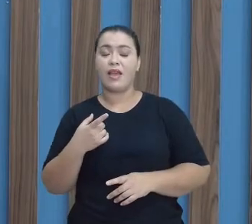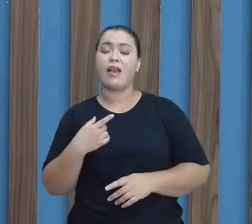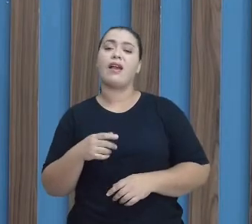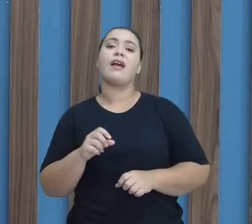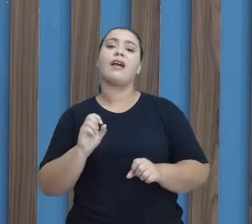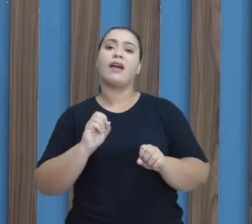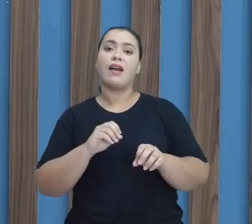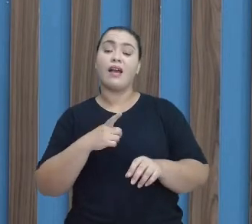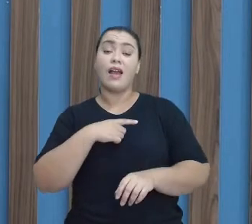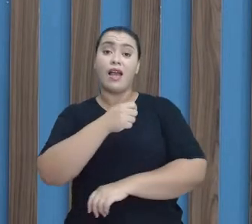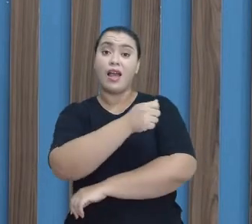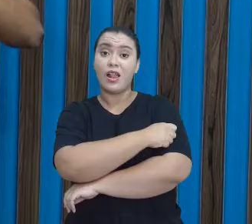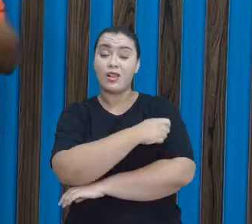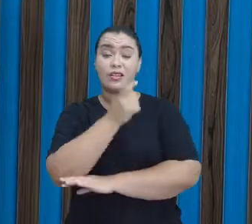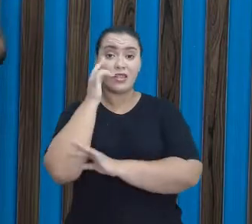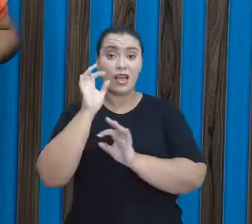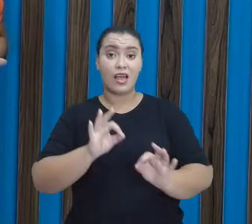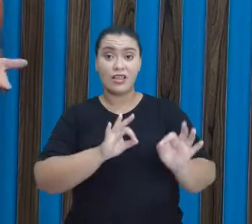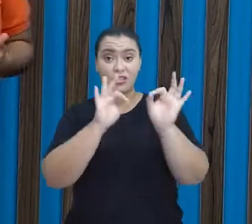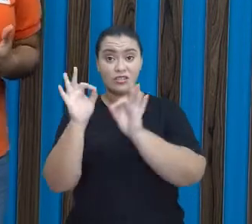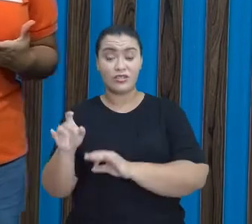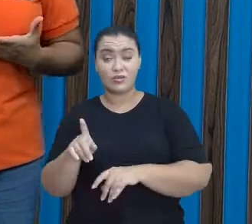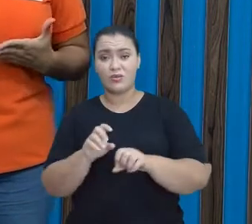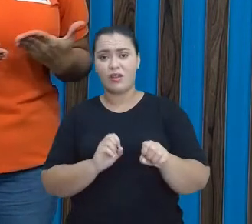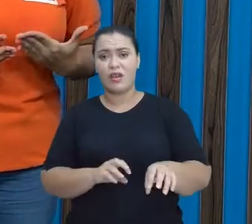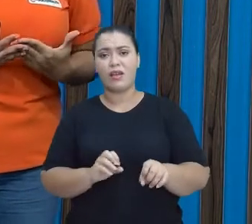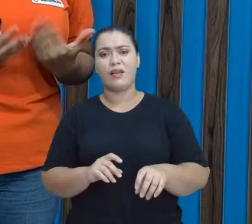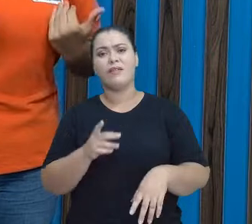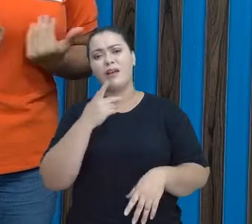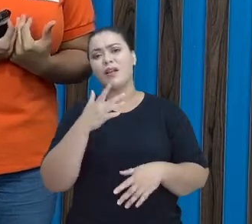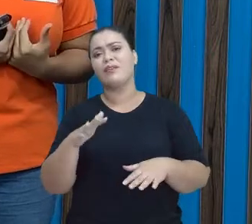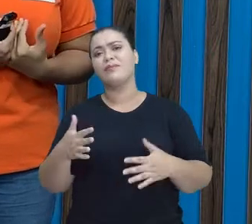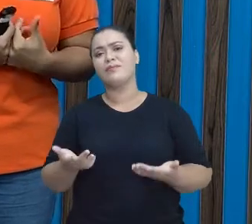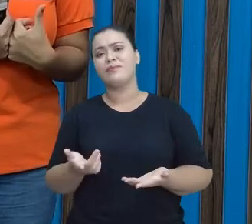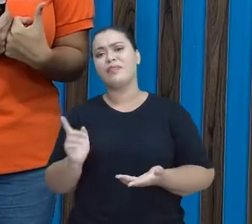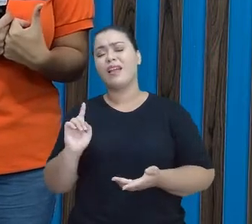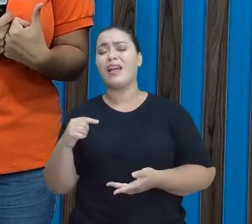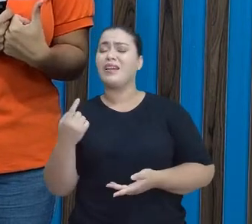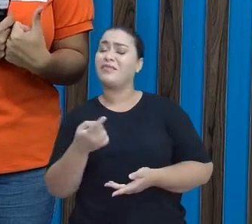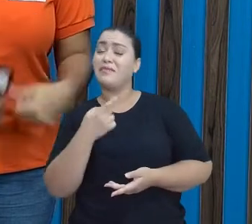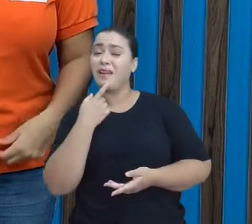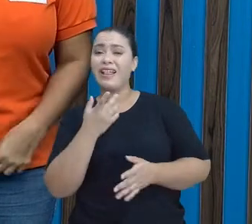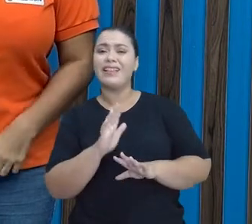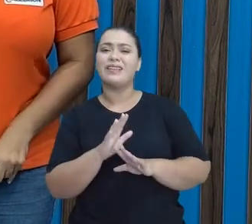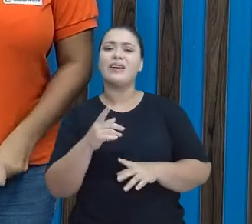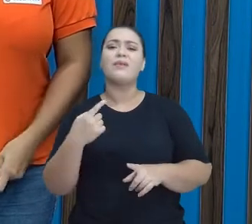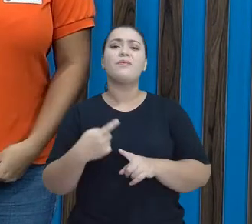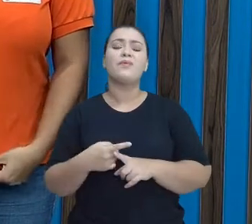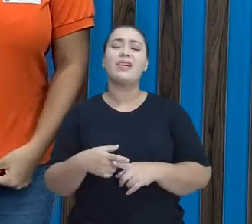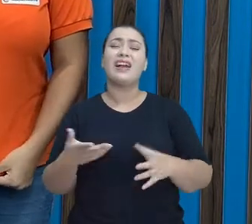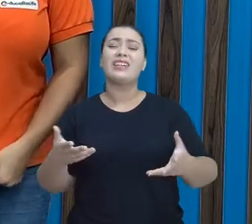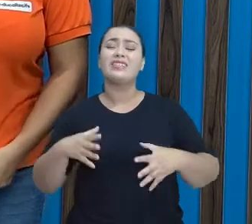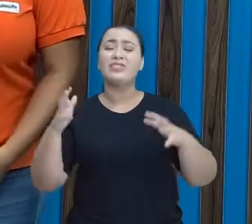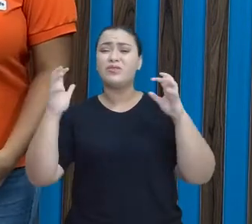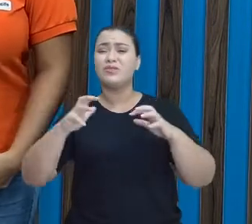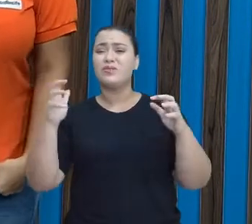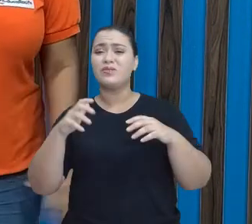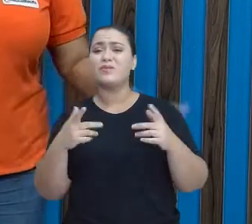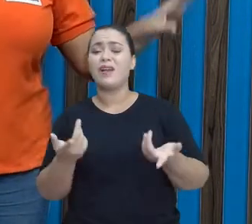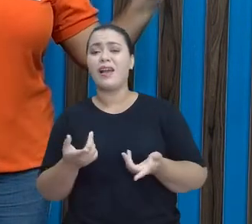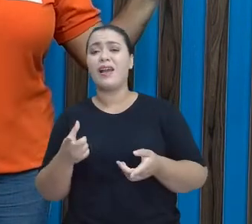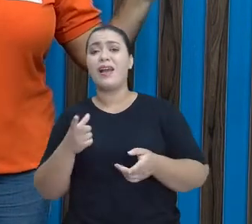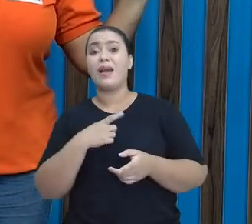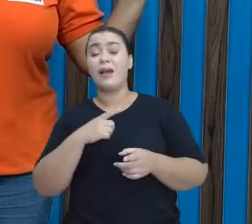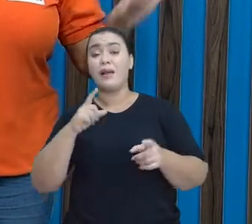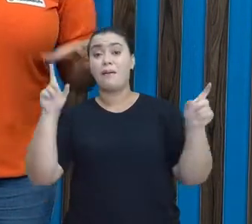aula. Ah, professora Adriana, mas veja, quem pode julgar, né? A gente também mal saiu da cama nessa chuva, com direito